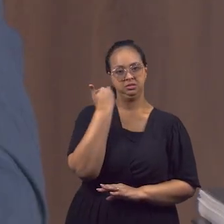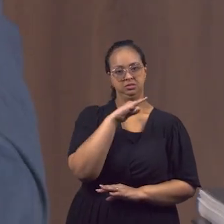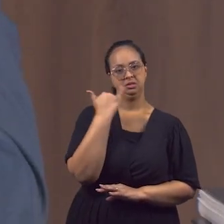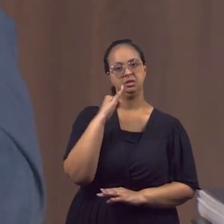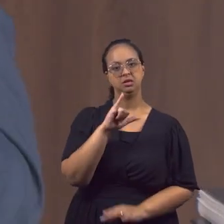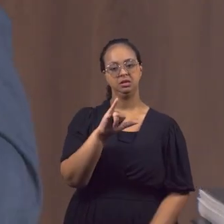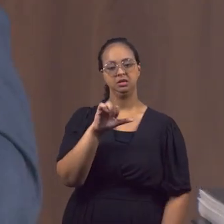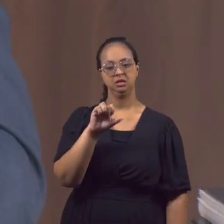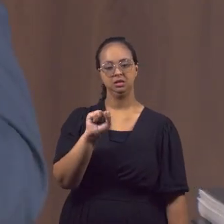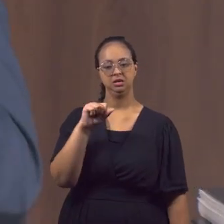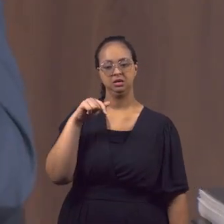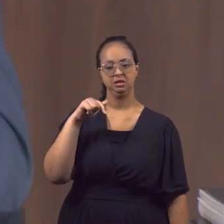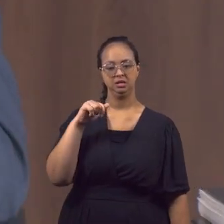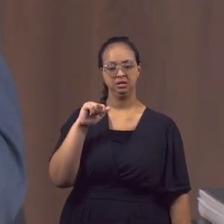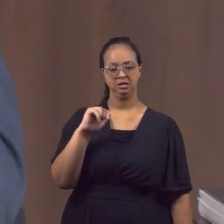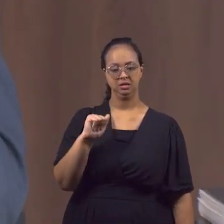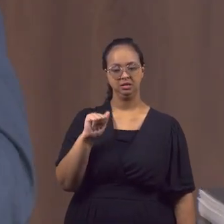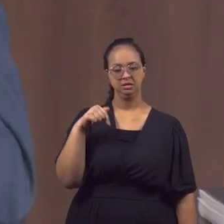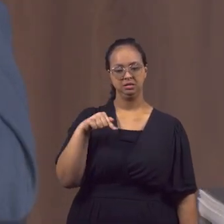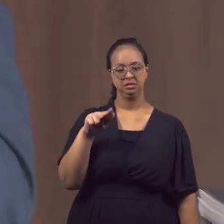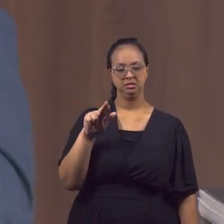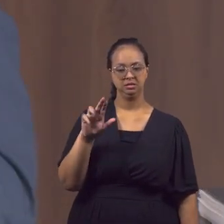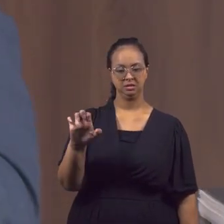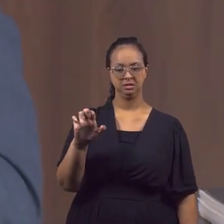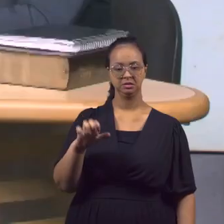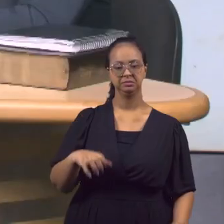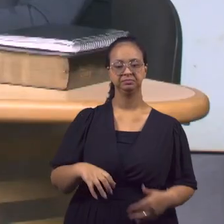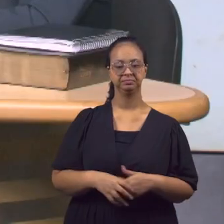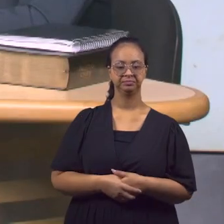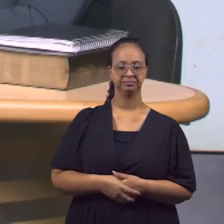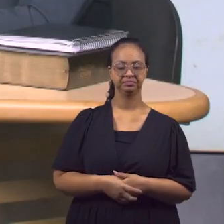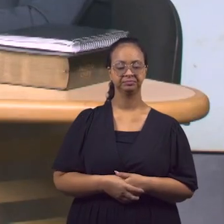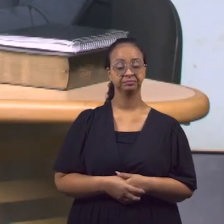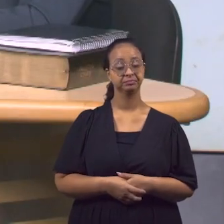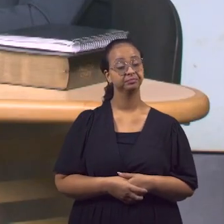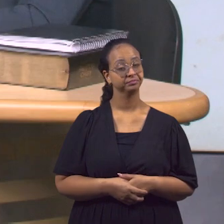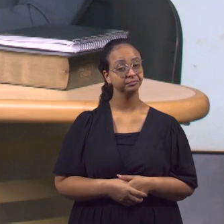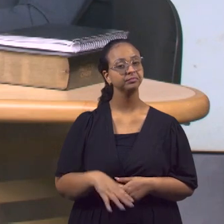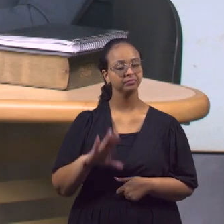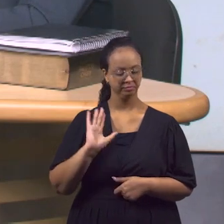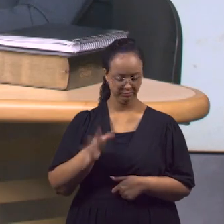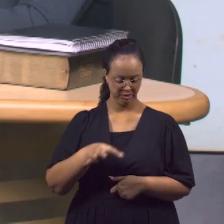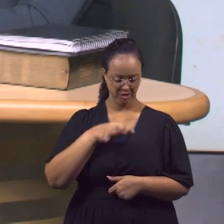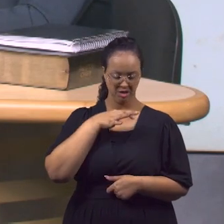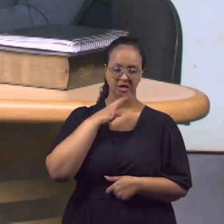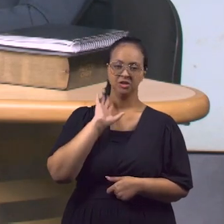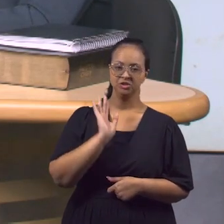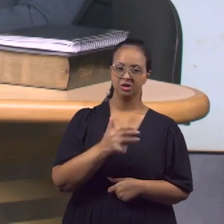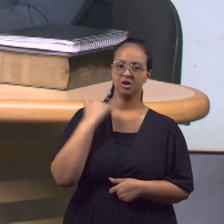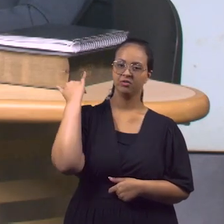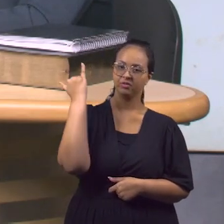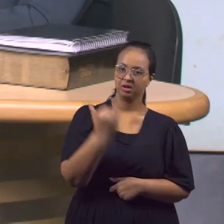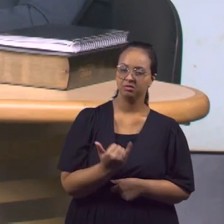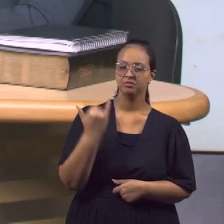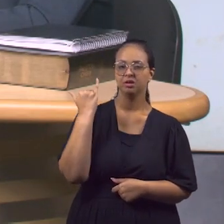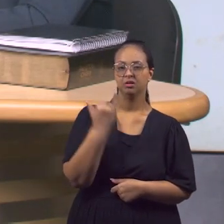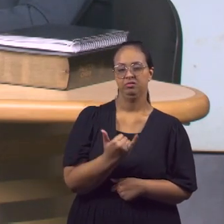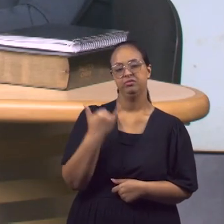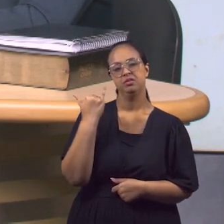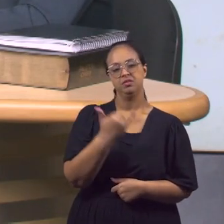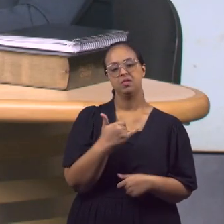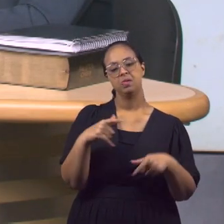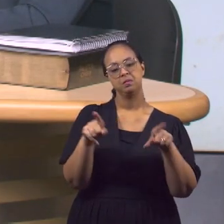dele será Glória a Deus. Isaac. Interessante é que algo que tem sido muito mencionado, né,